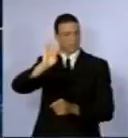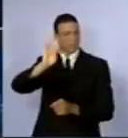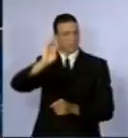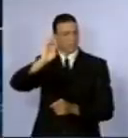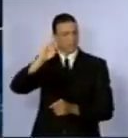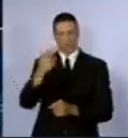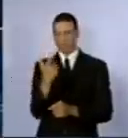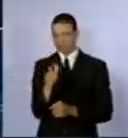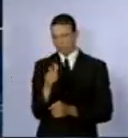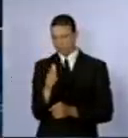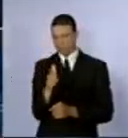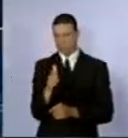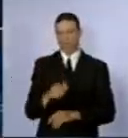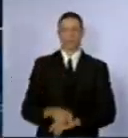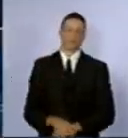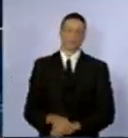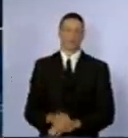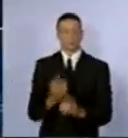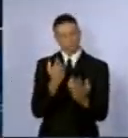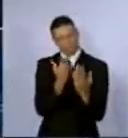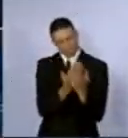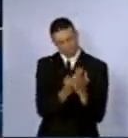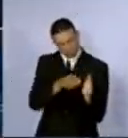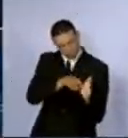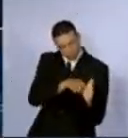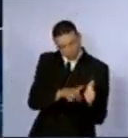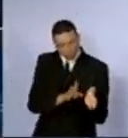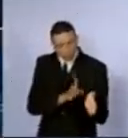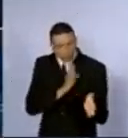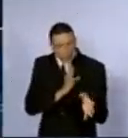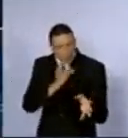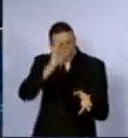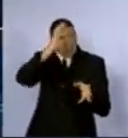Mas a verdade, o conhecimento claro foi quando, em